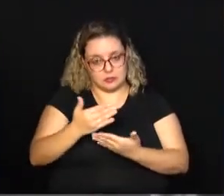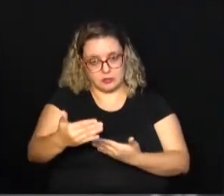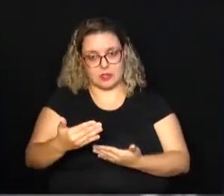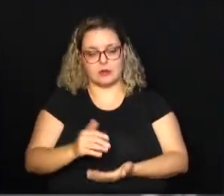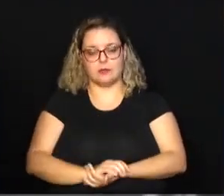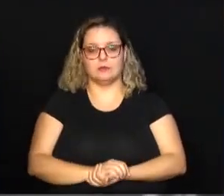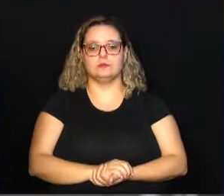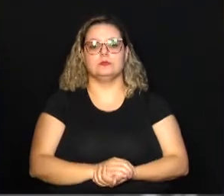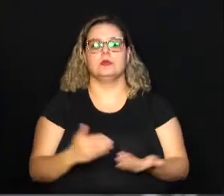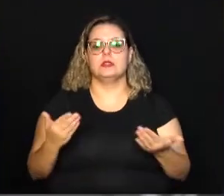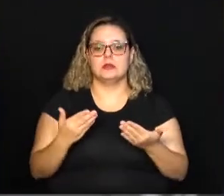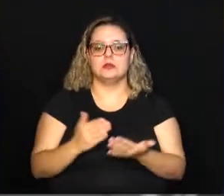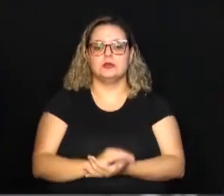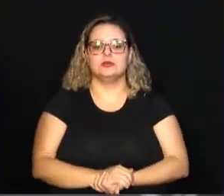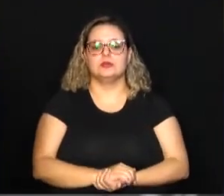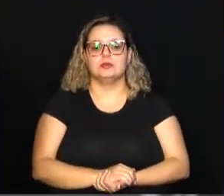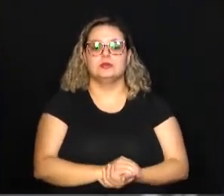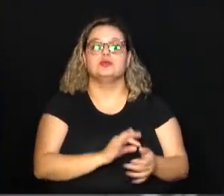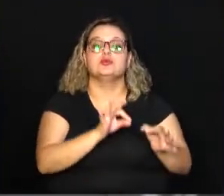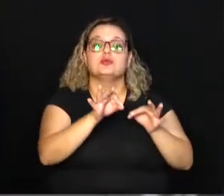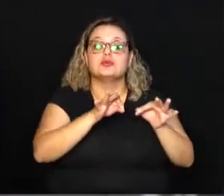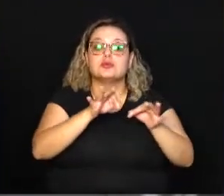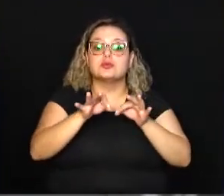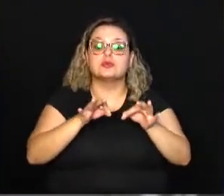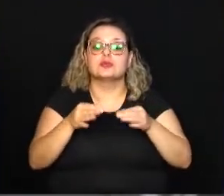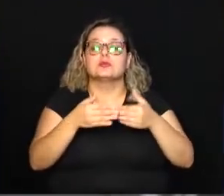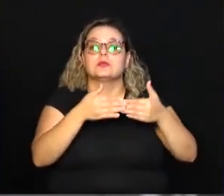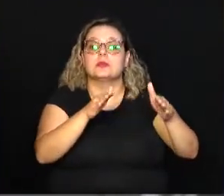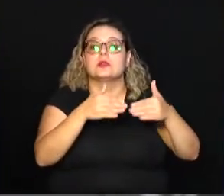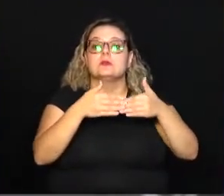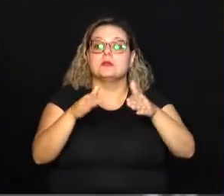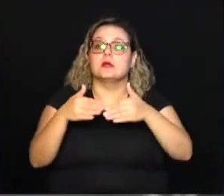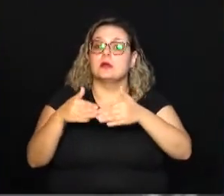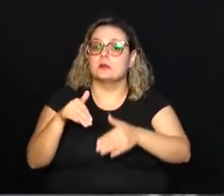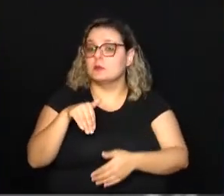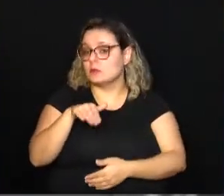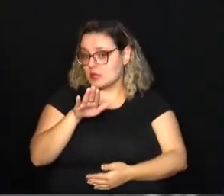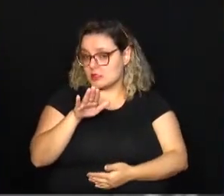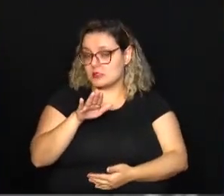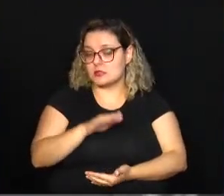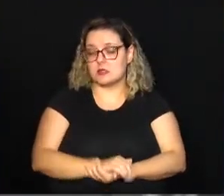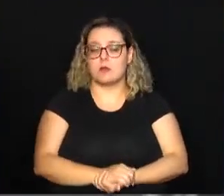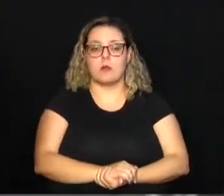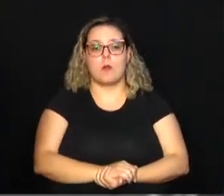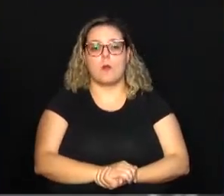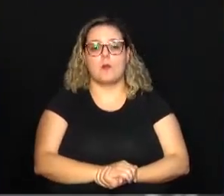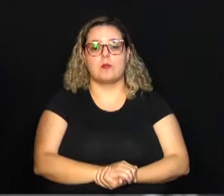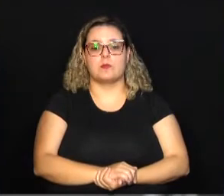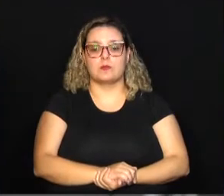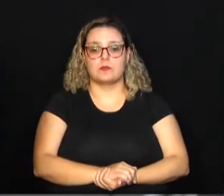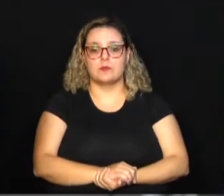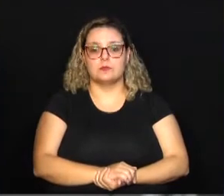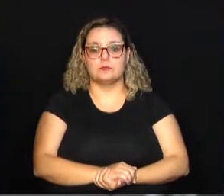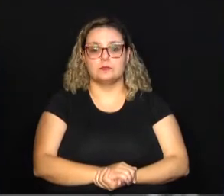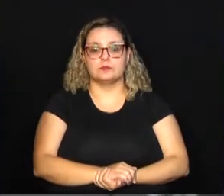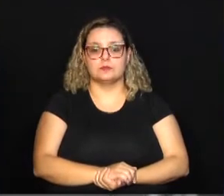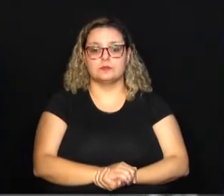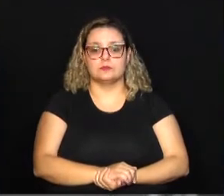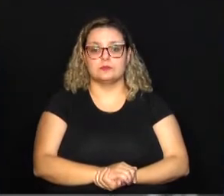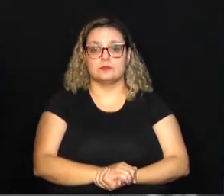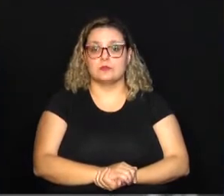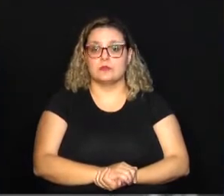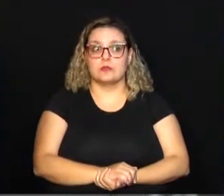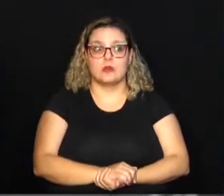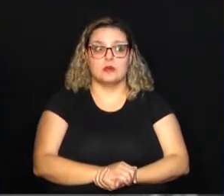Estamos nos organizando para ir ampliando mais. Não estava no nosso radar essa situação